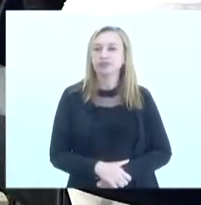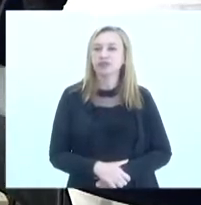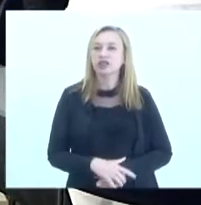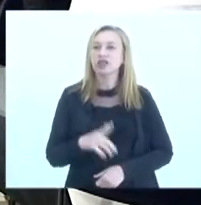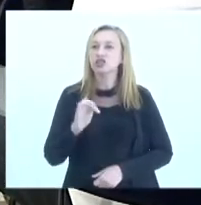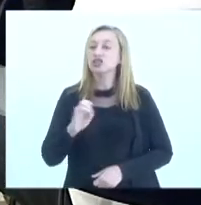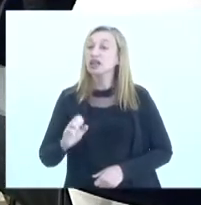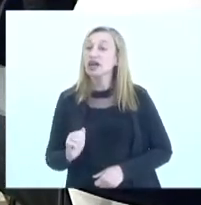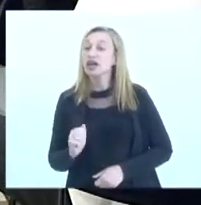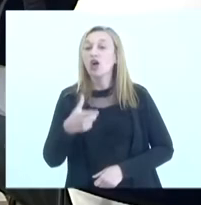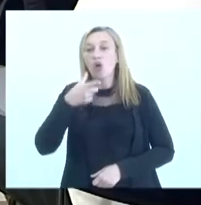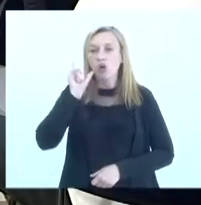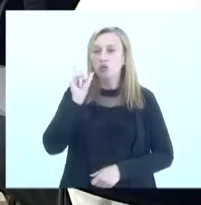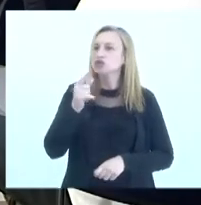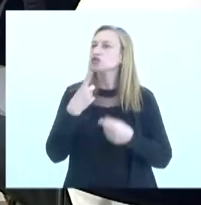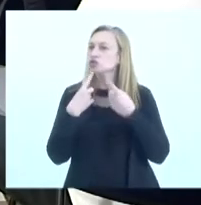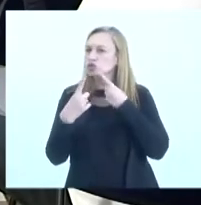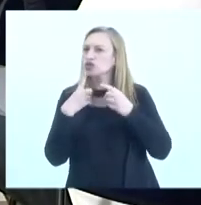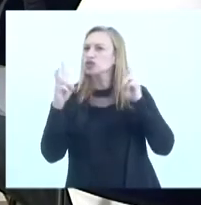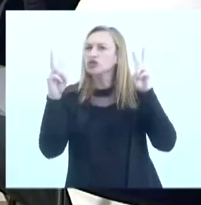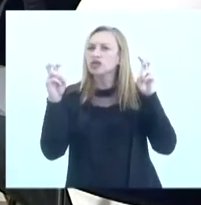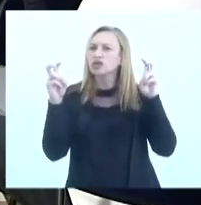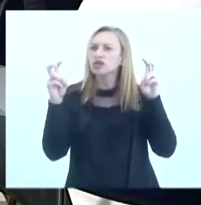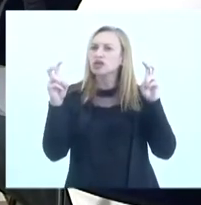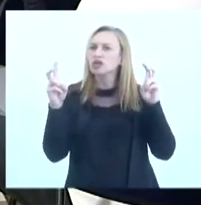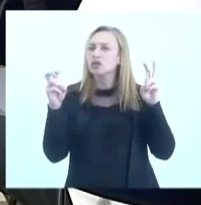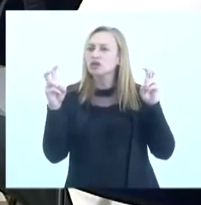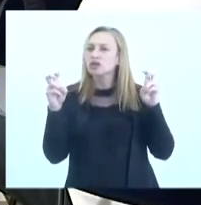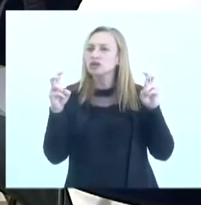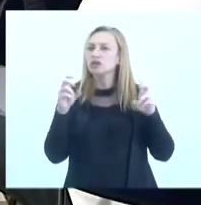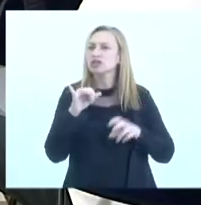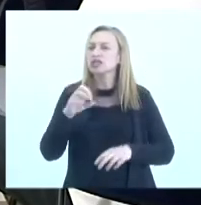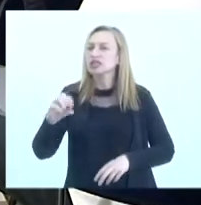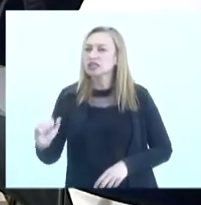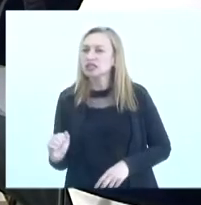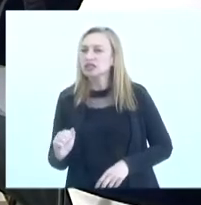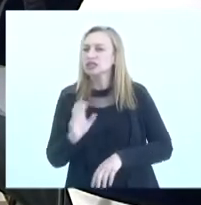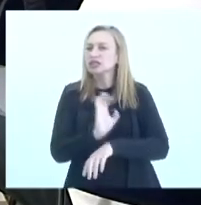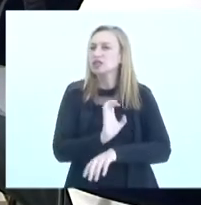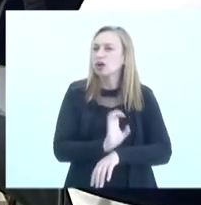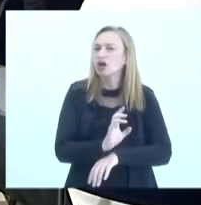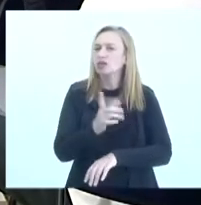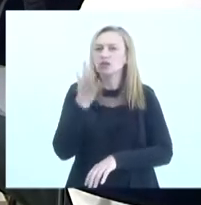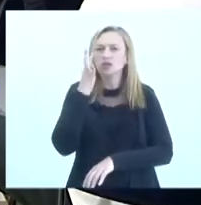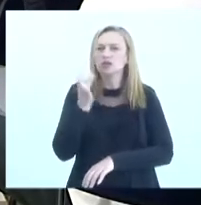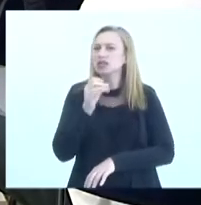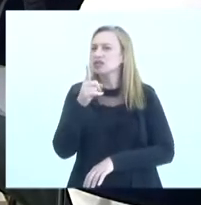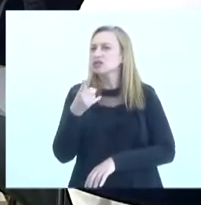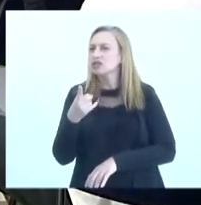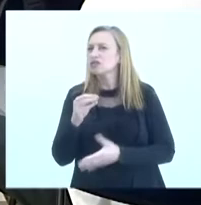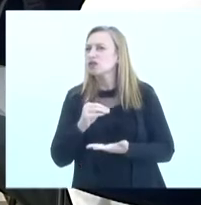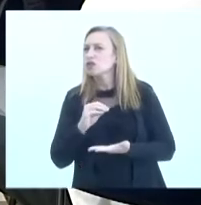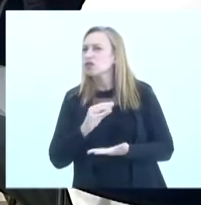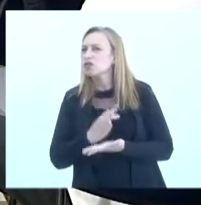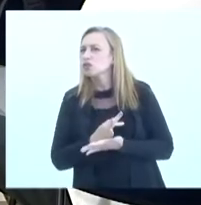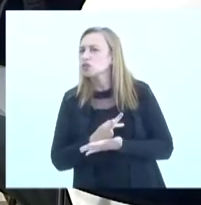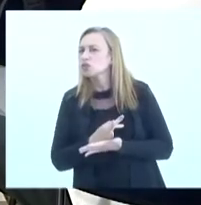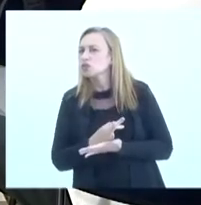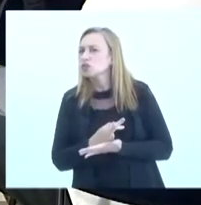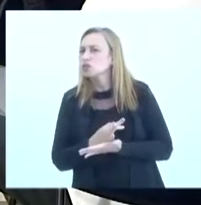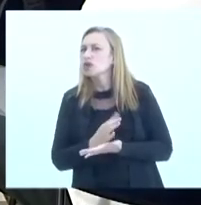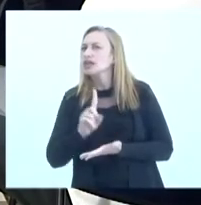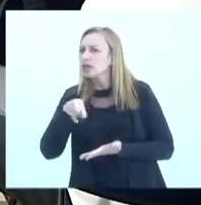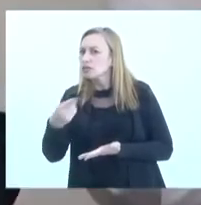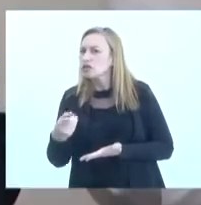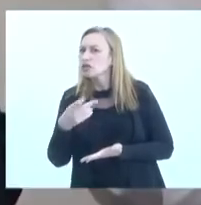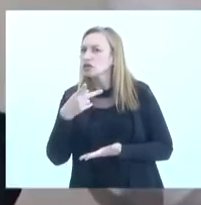Gisele, no dia de ontem nós discutimos em relação ao Simples Estadual. Não sei se você estava, você não esteve ontem. Então, depois da